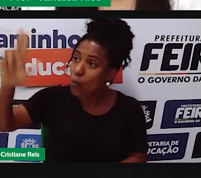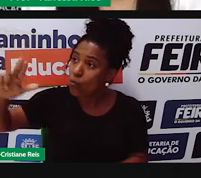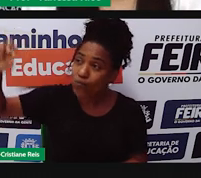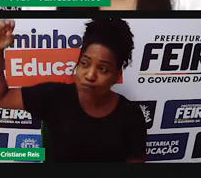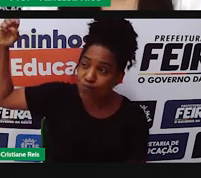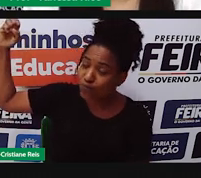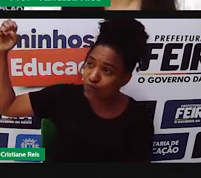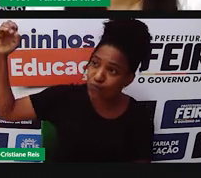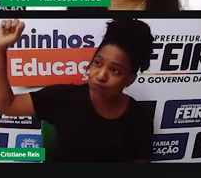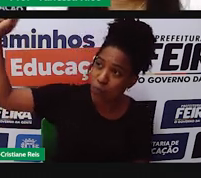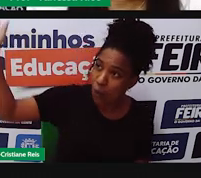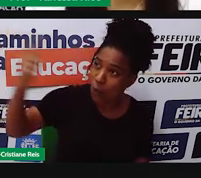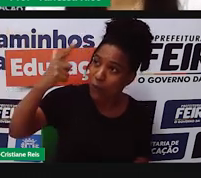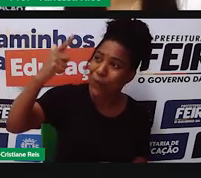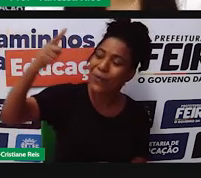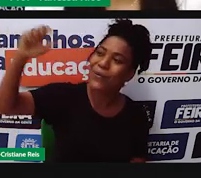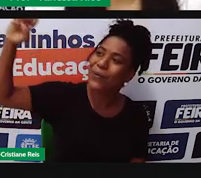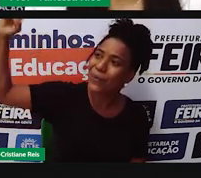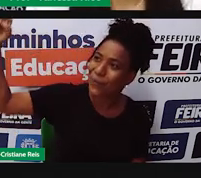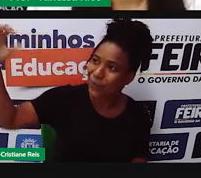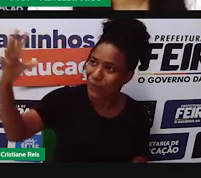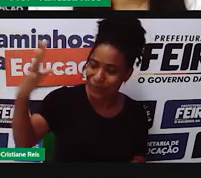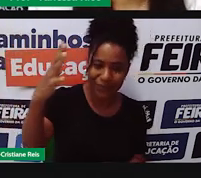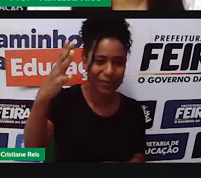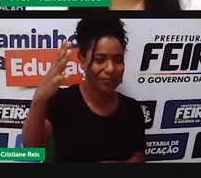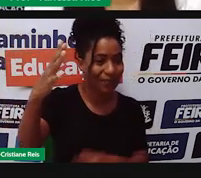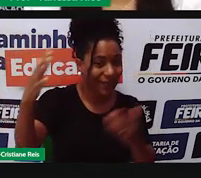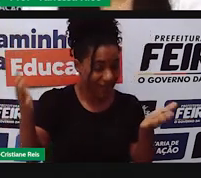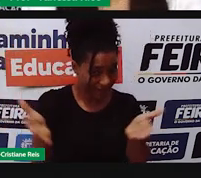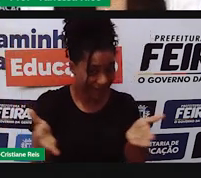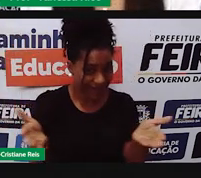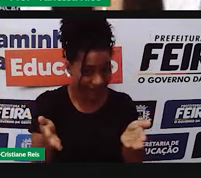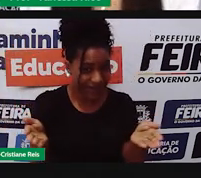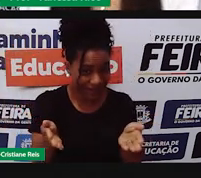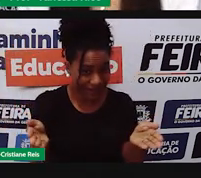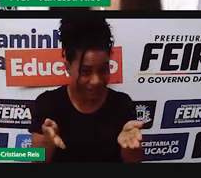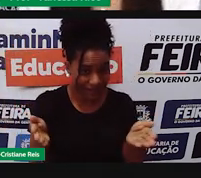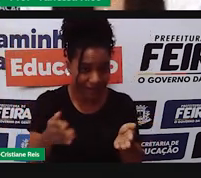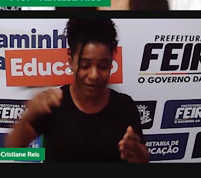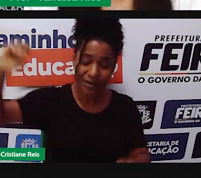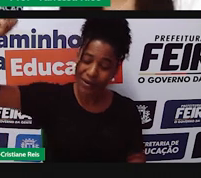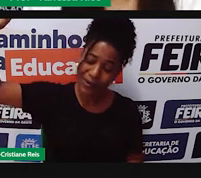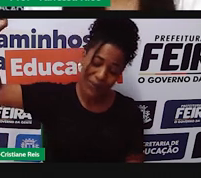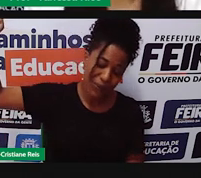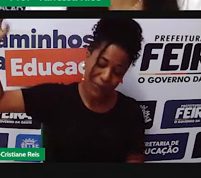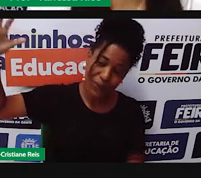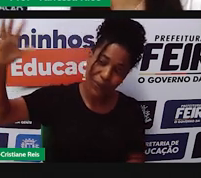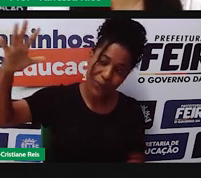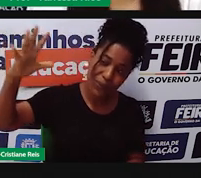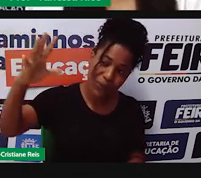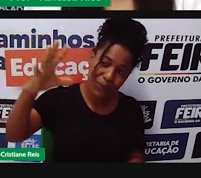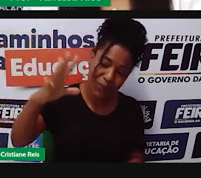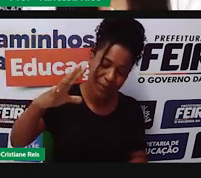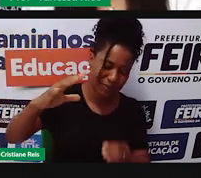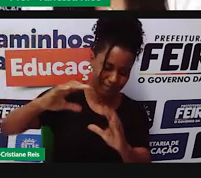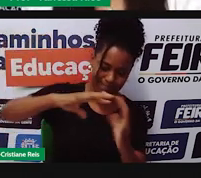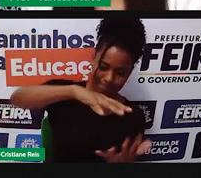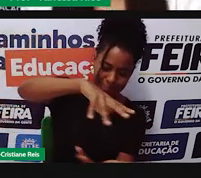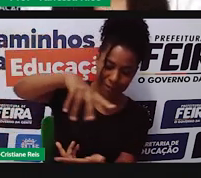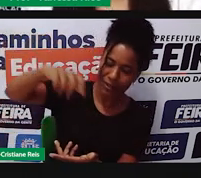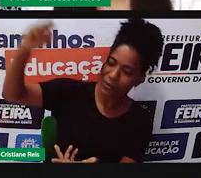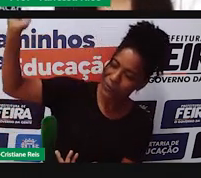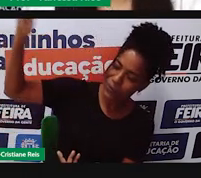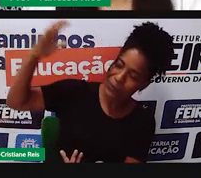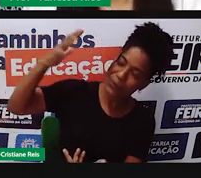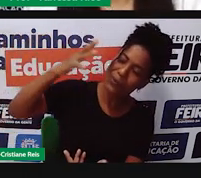emite, agora, por exemplo, neste exato momento, só vai chegar para a gente, né? Esse brilho só vai chegar para a